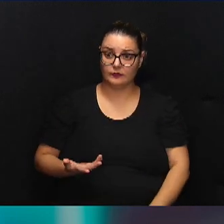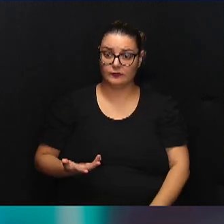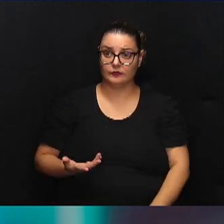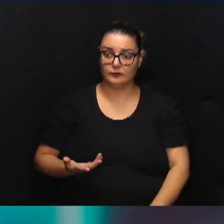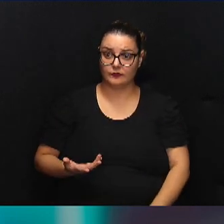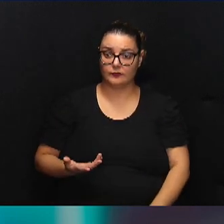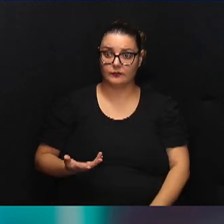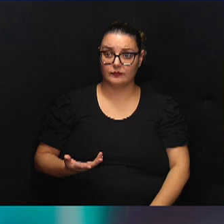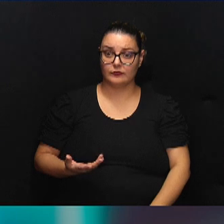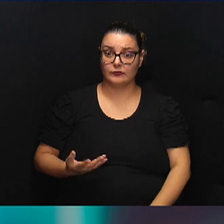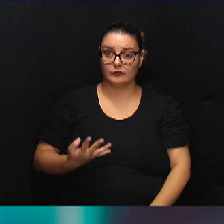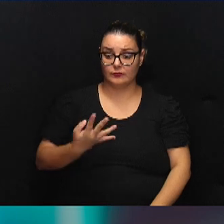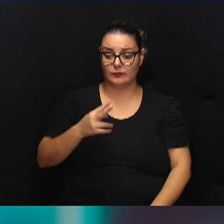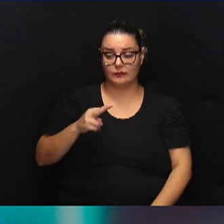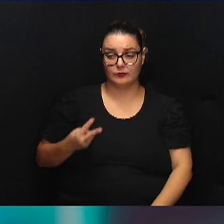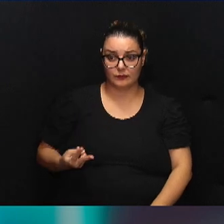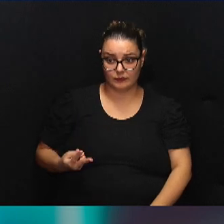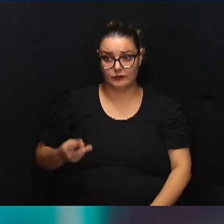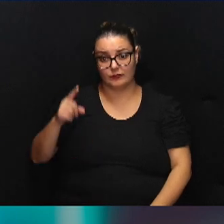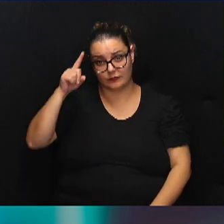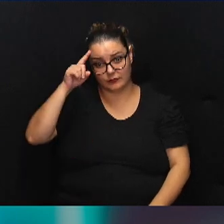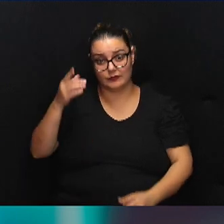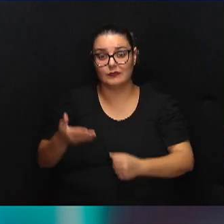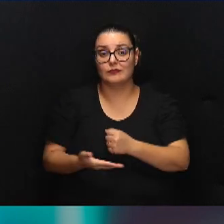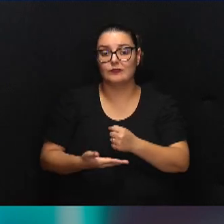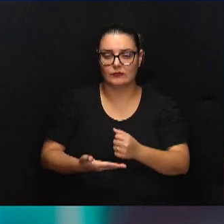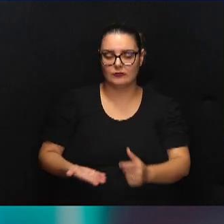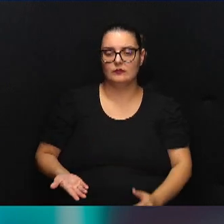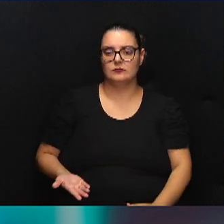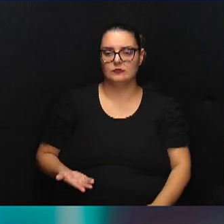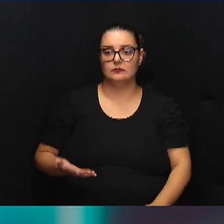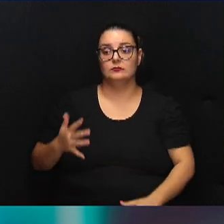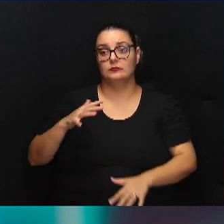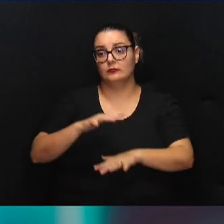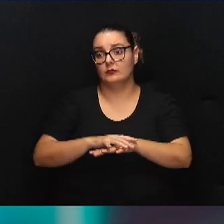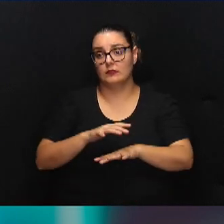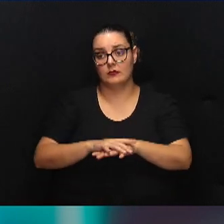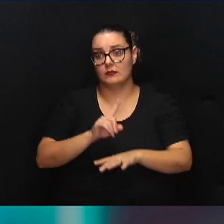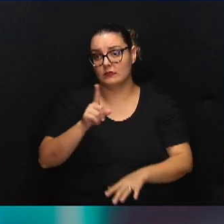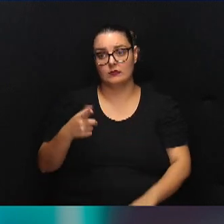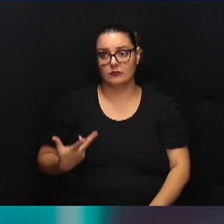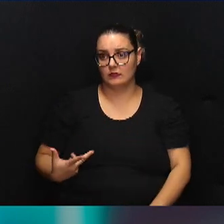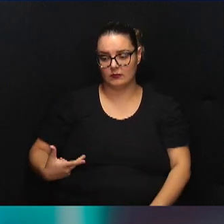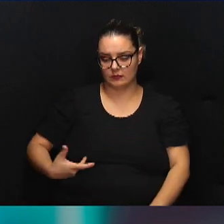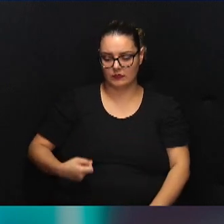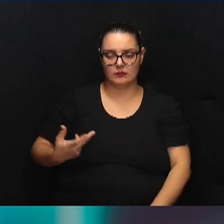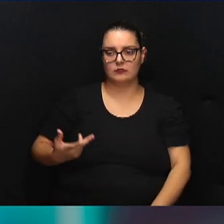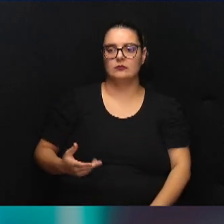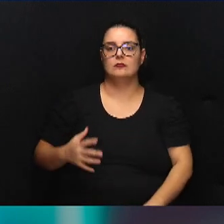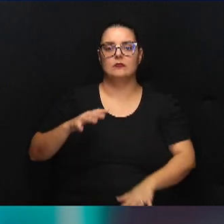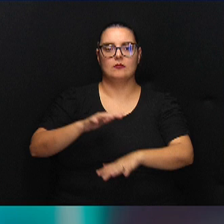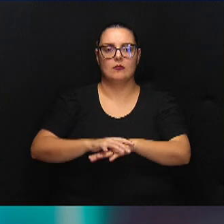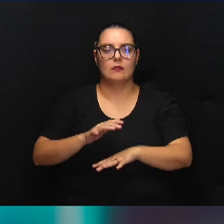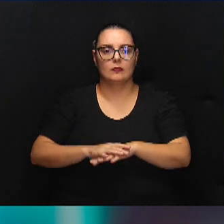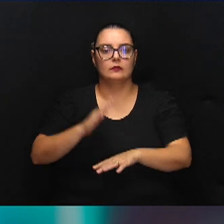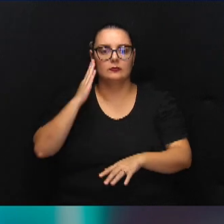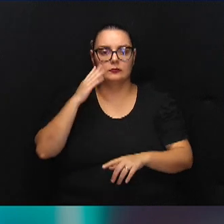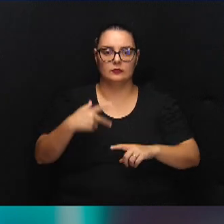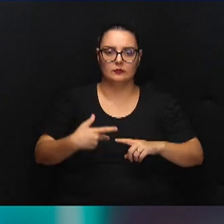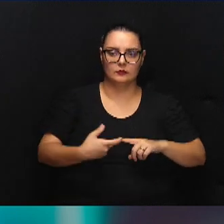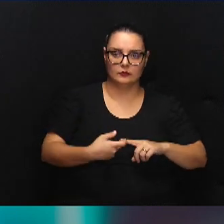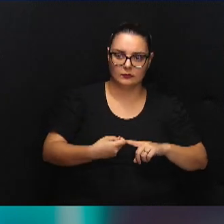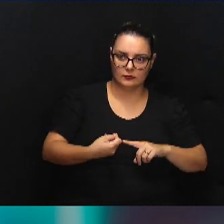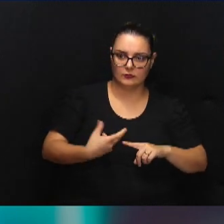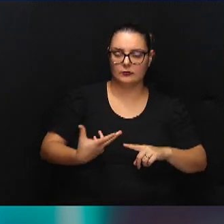no mínimo 4 vezes por dia, né? E calcular, né? Não é só aplicar. Você tem que fazer toda a conta, saber medir